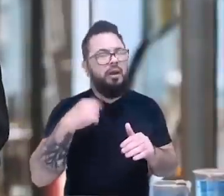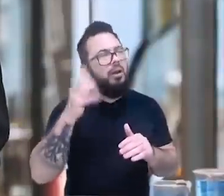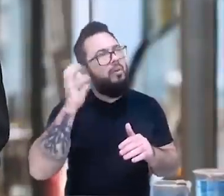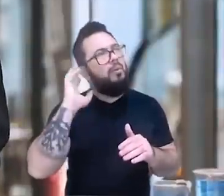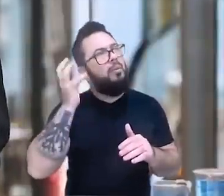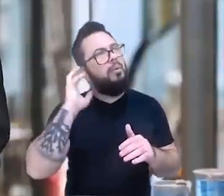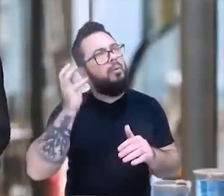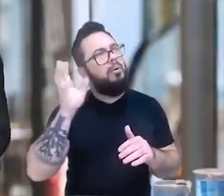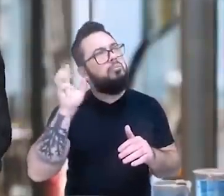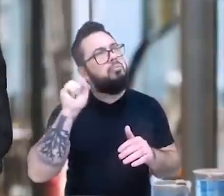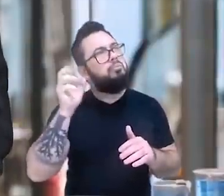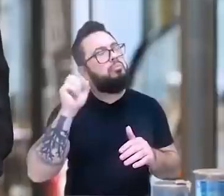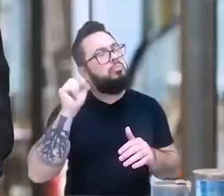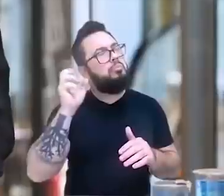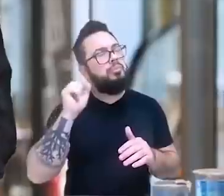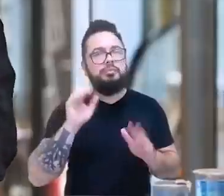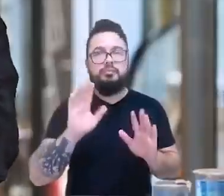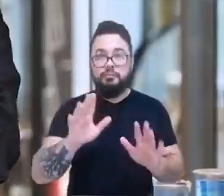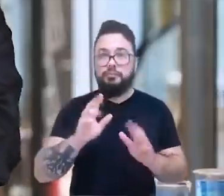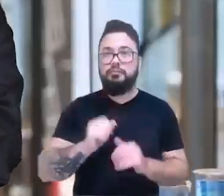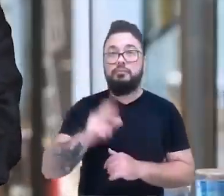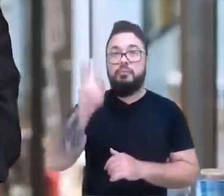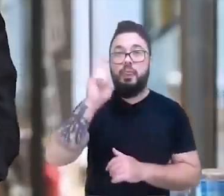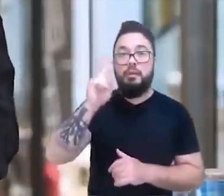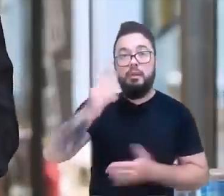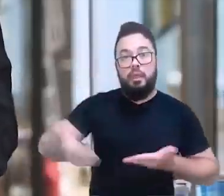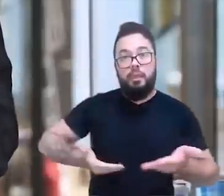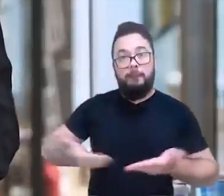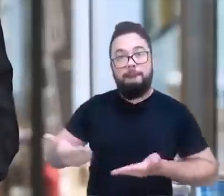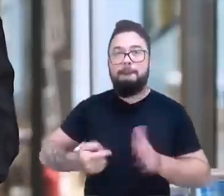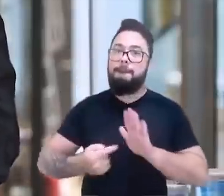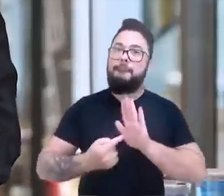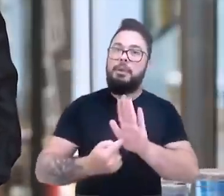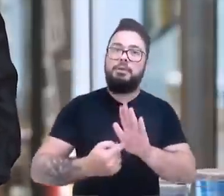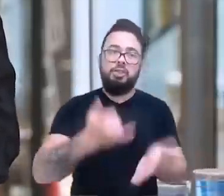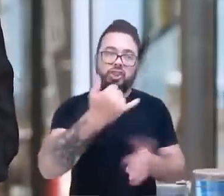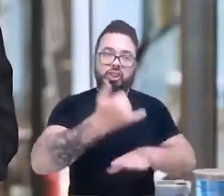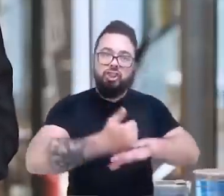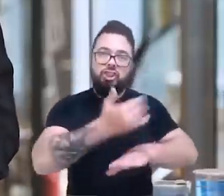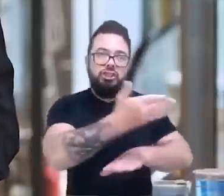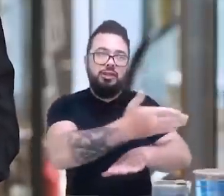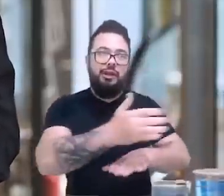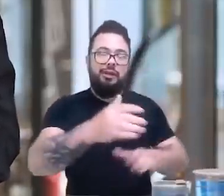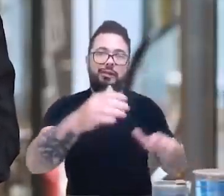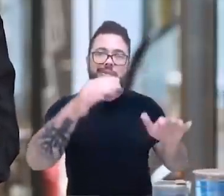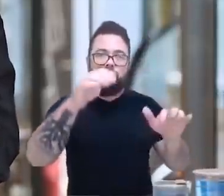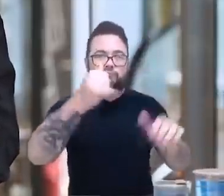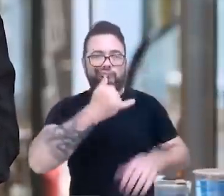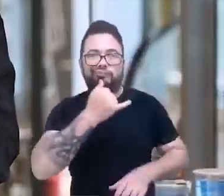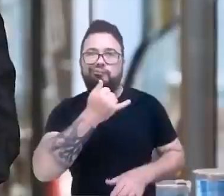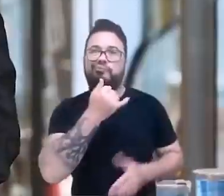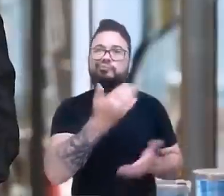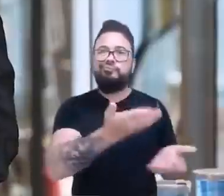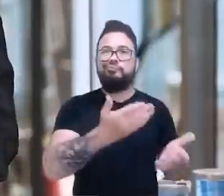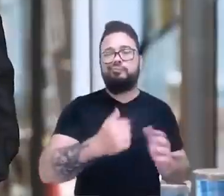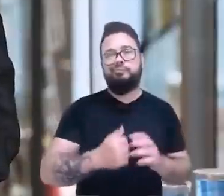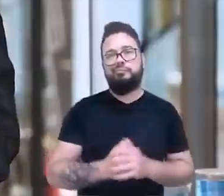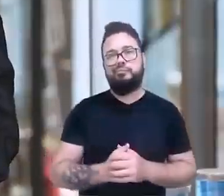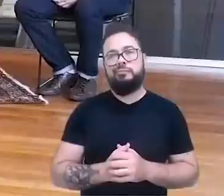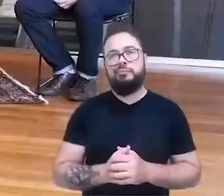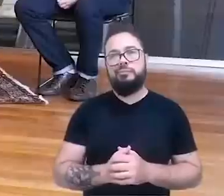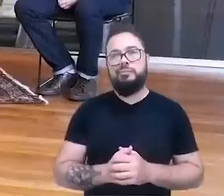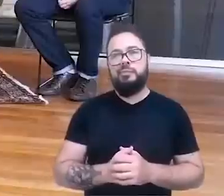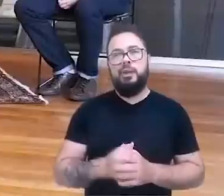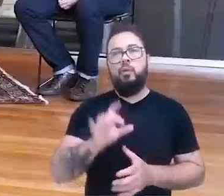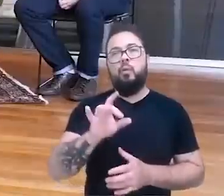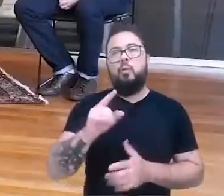radinho entendeu então é a história da empregada mostrando aí felicidade daquela riqueza toda né porque não é a